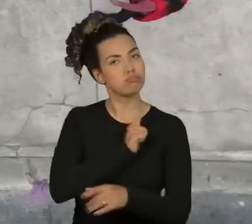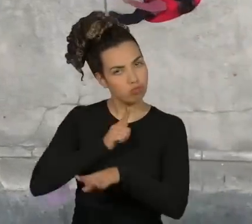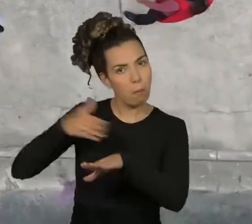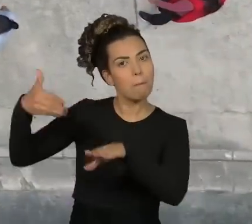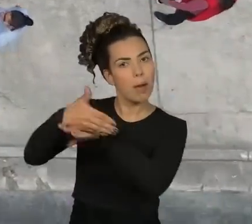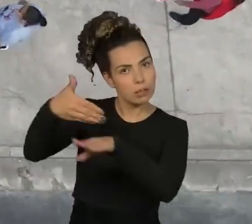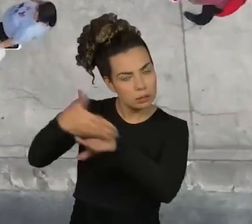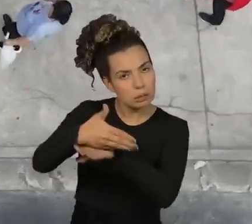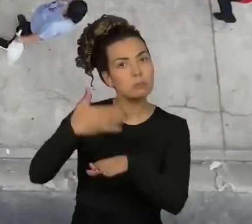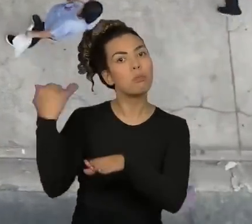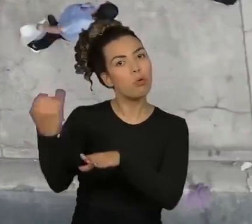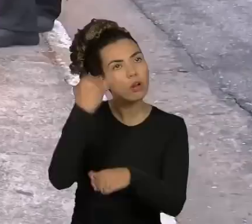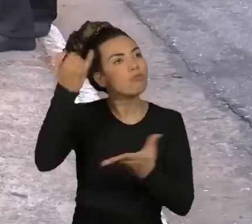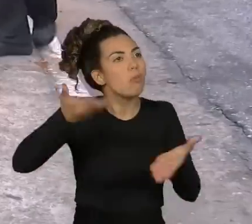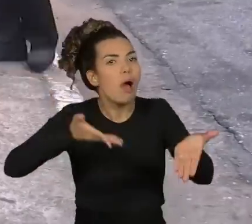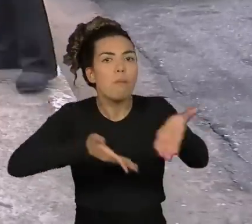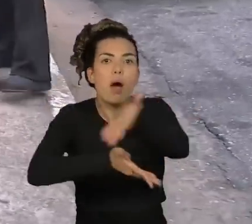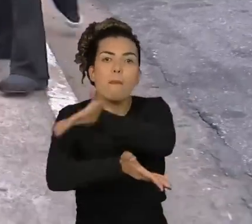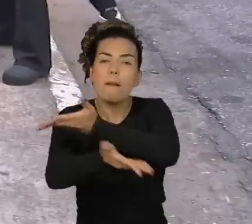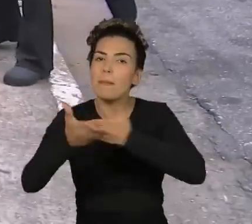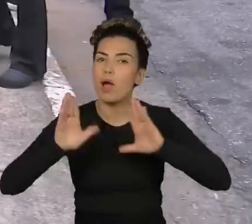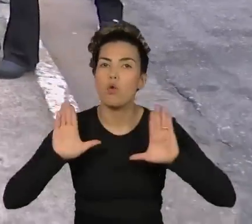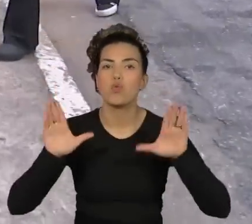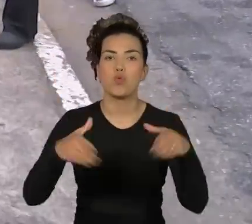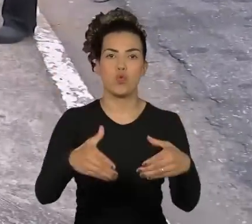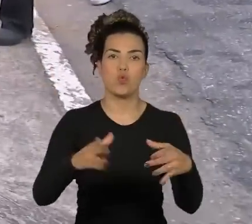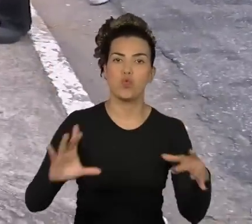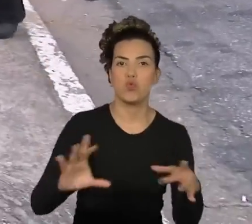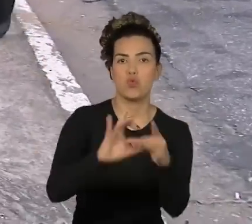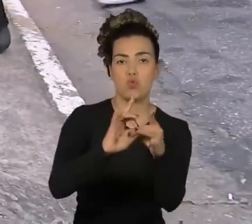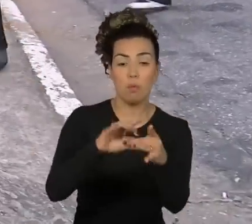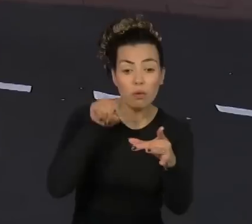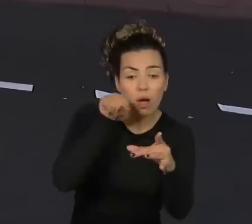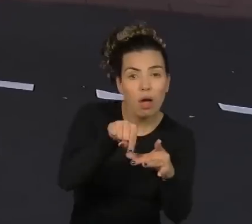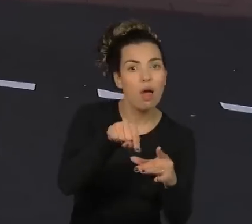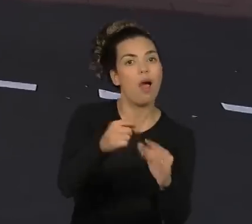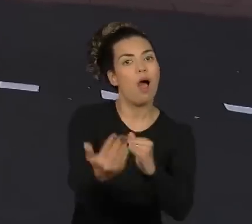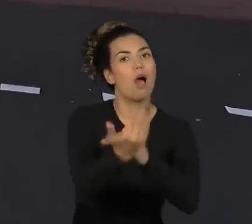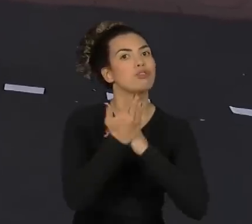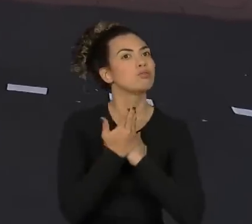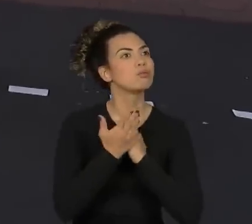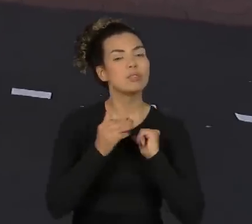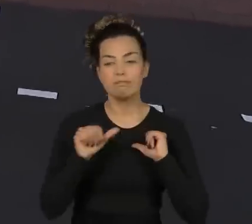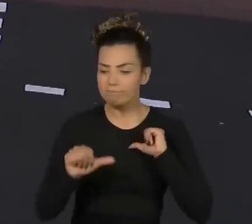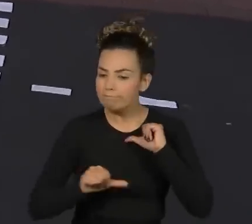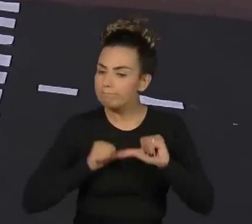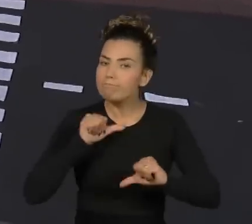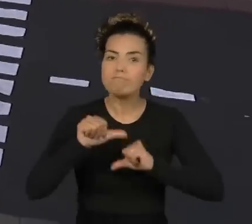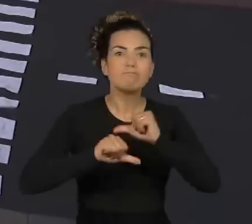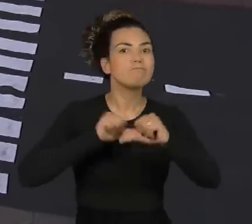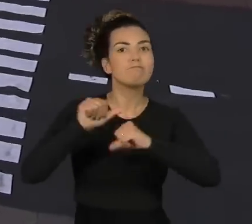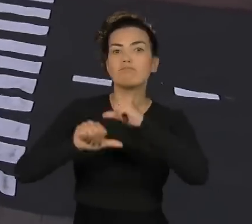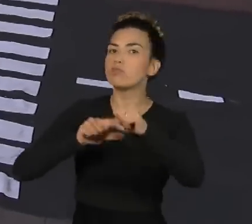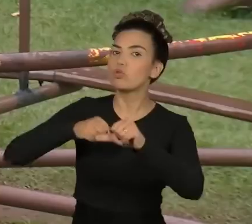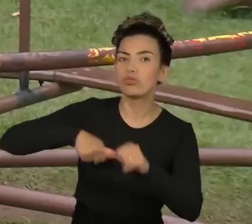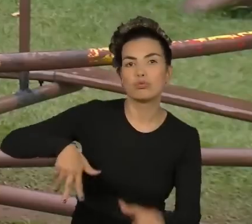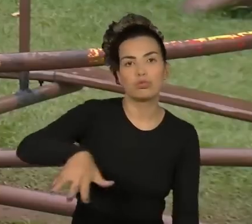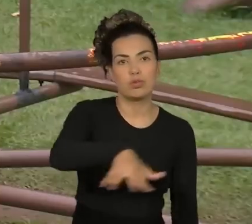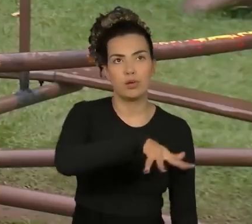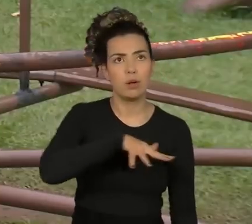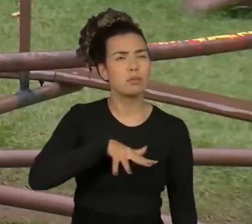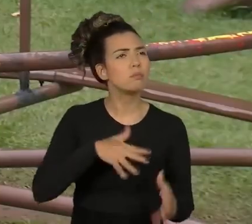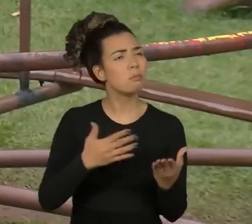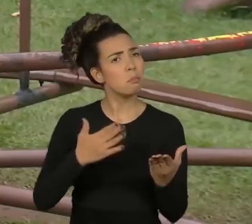o envolvimento coletivo. E esse envolvimento reforça o poder transformador da comunidade educadora. Eu